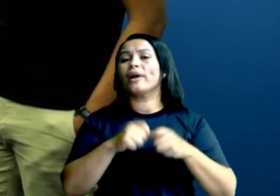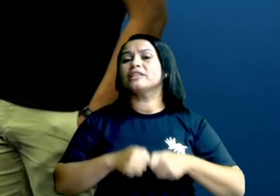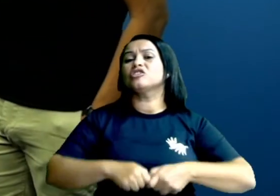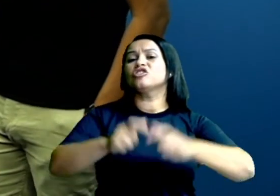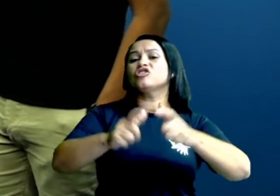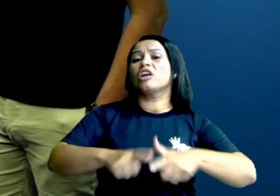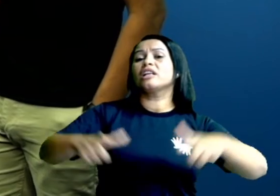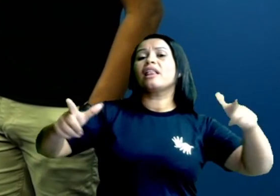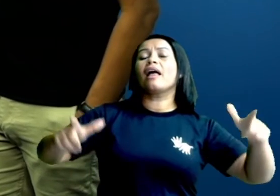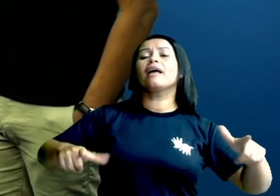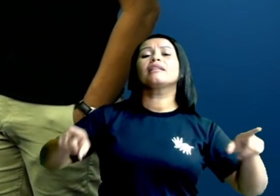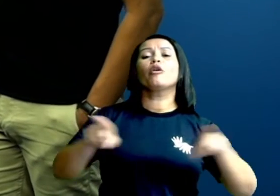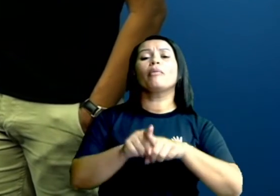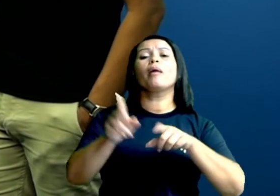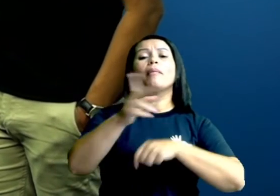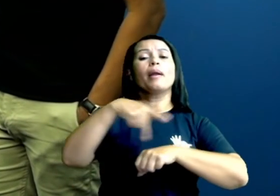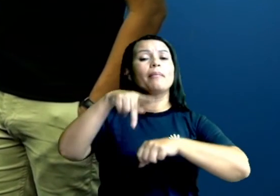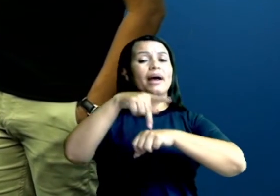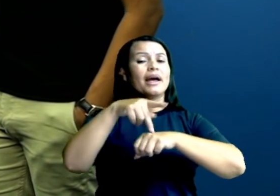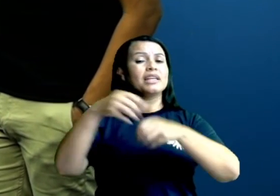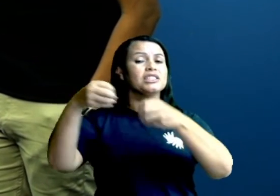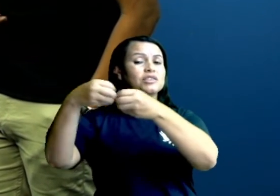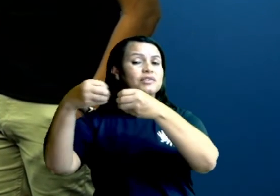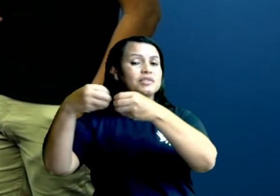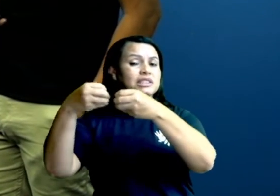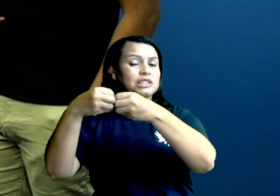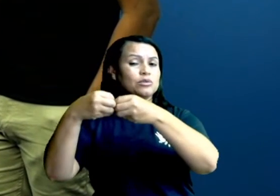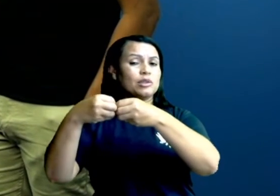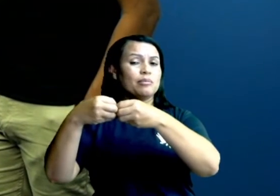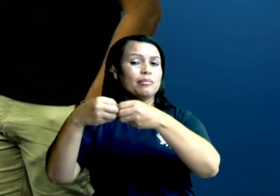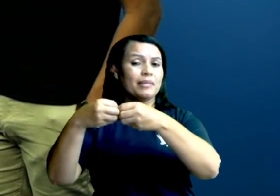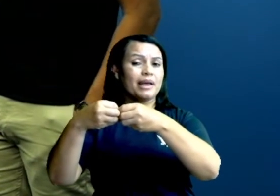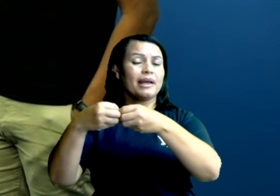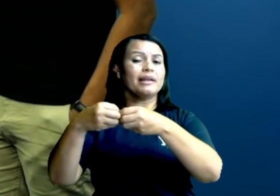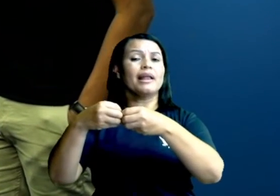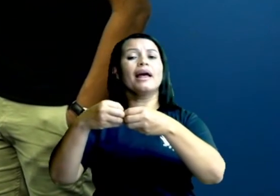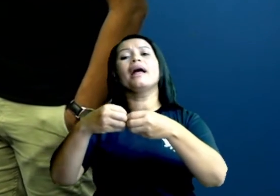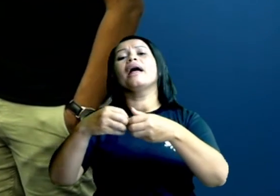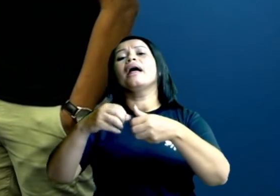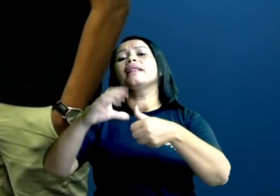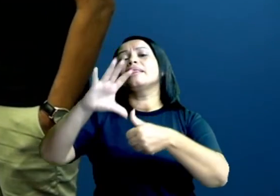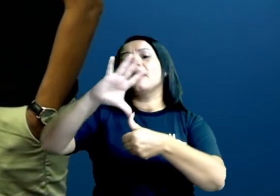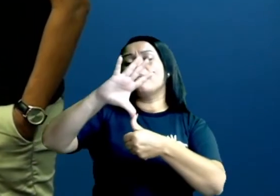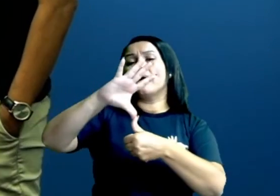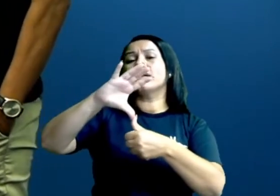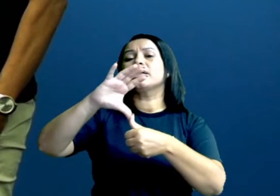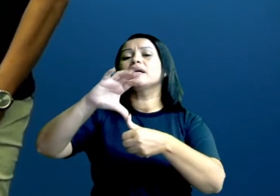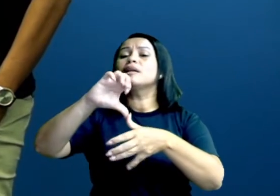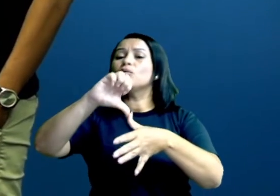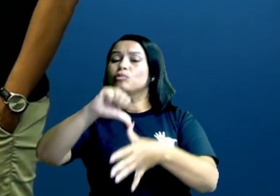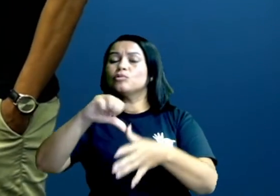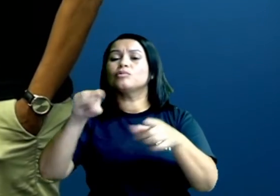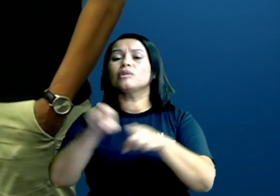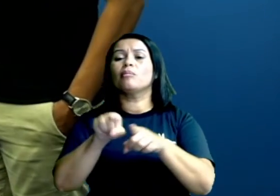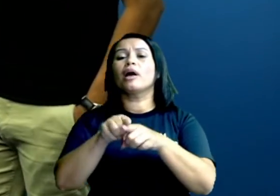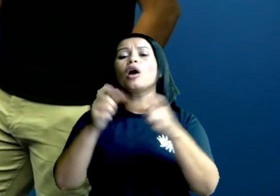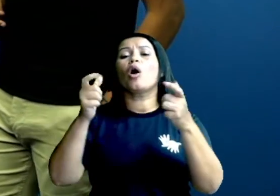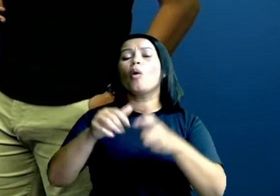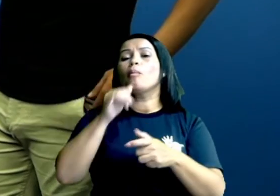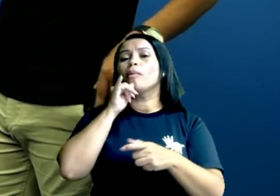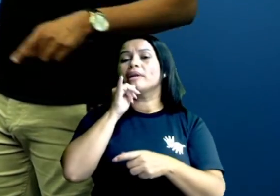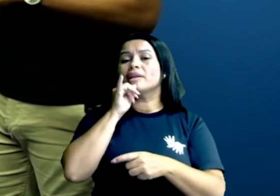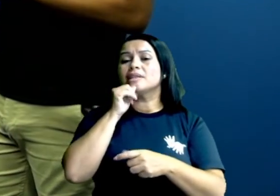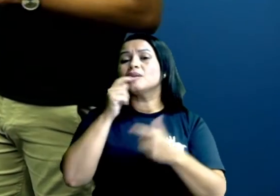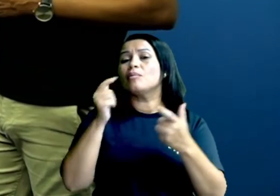também para países vizinhos da América do Sul, né, vizinhos do Brasil, como a Bolívia, Paraguai, né, que estão aí na